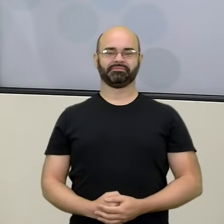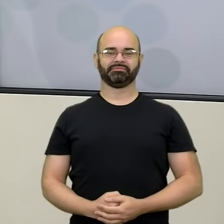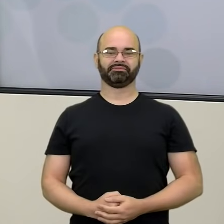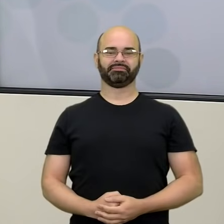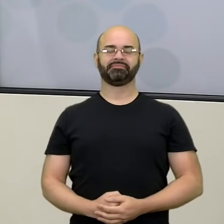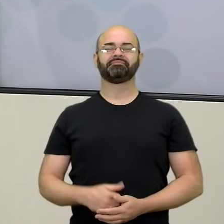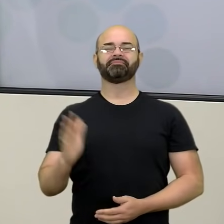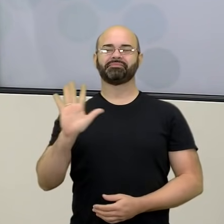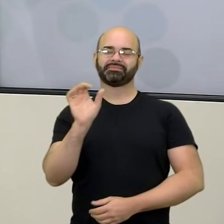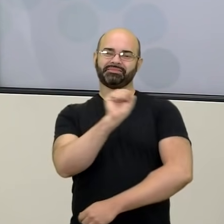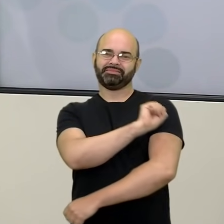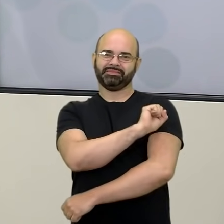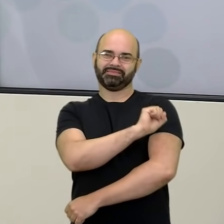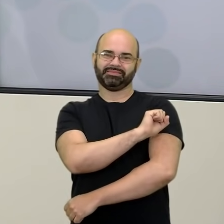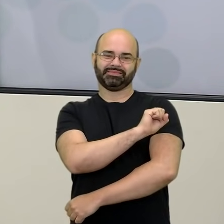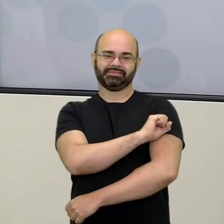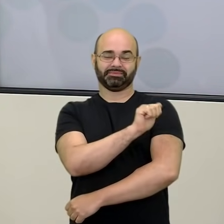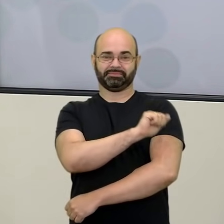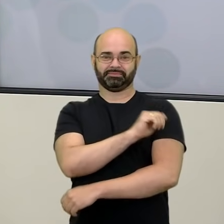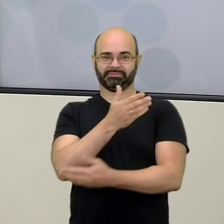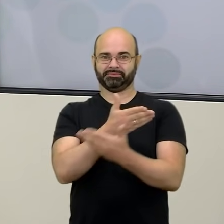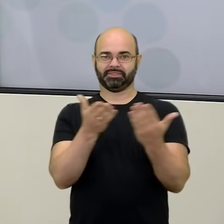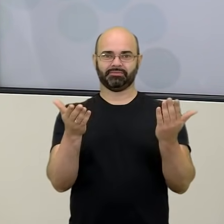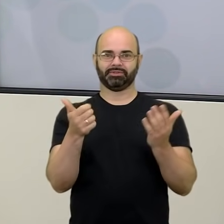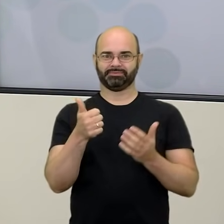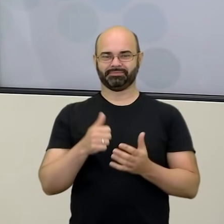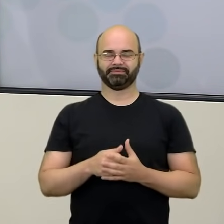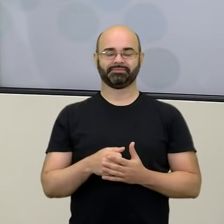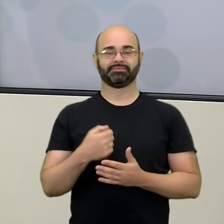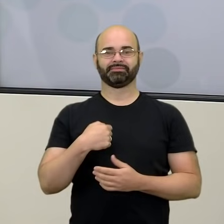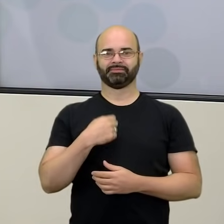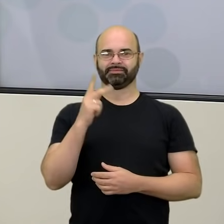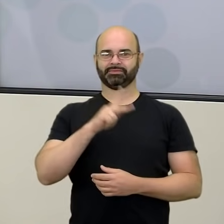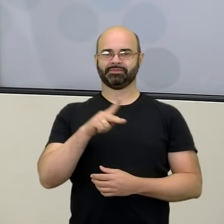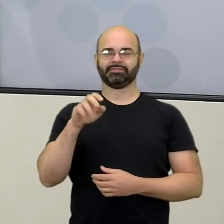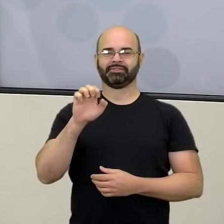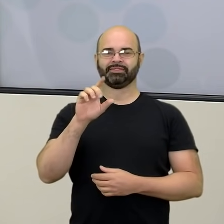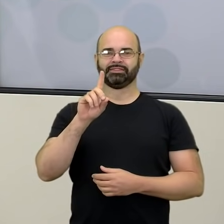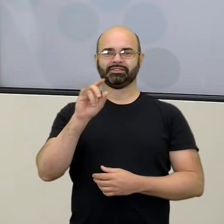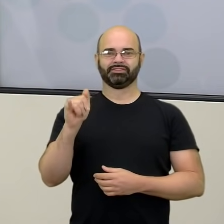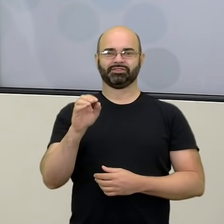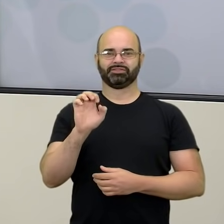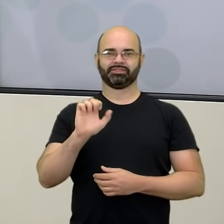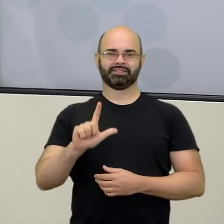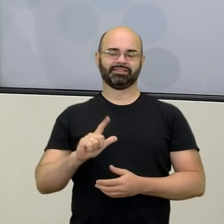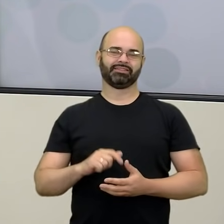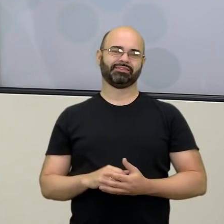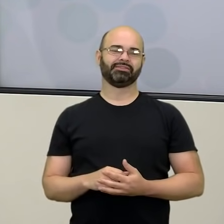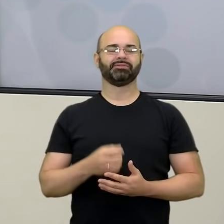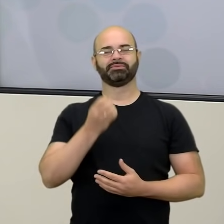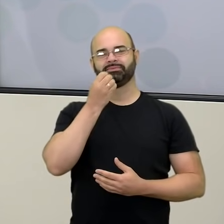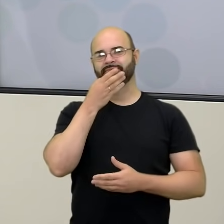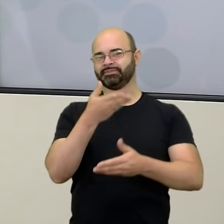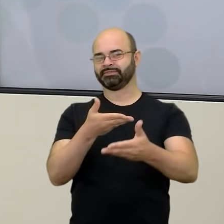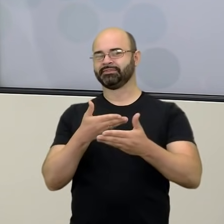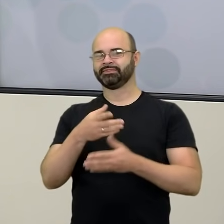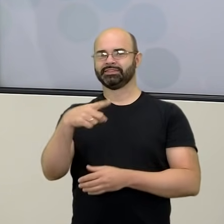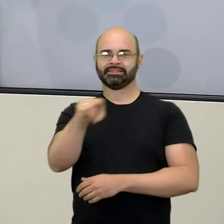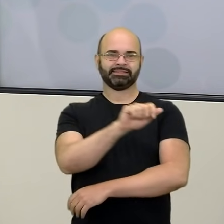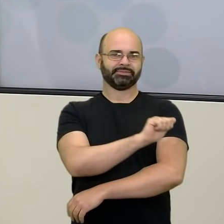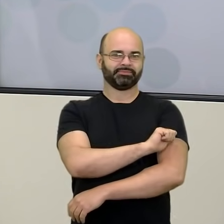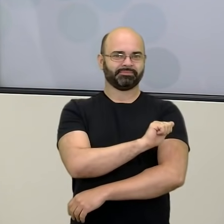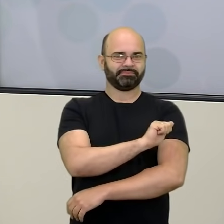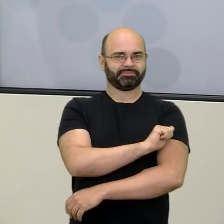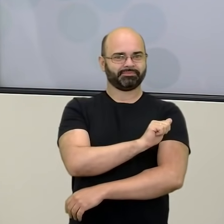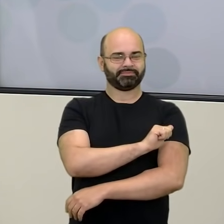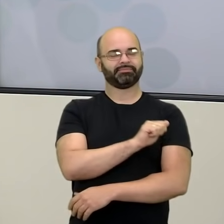Olá 8º ano tudo bem eu sou professora de Joel quero dar as boas-vindas a você estudante aos